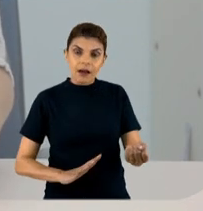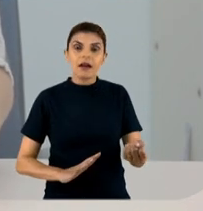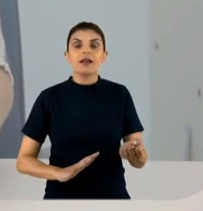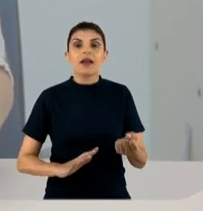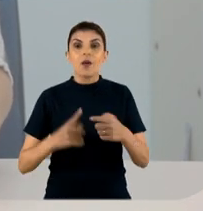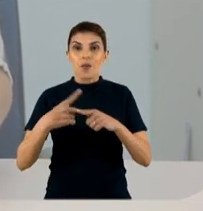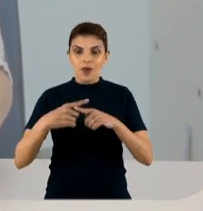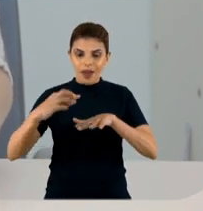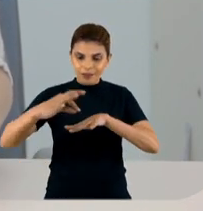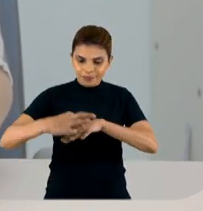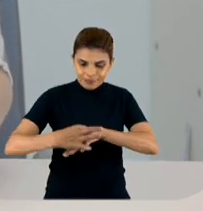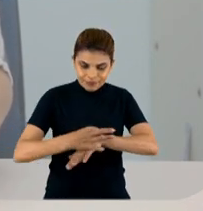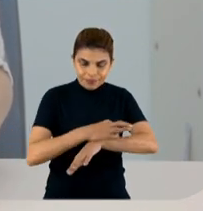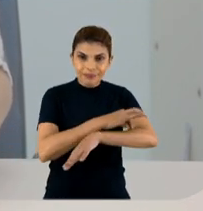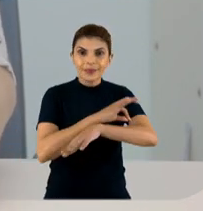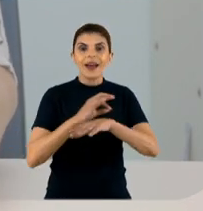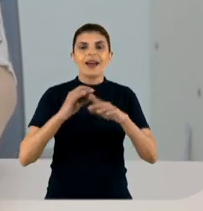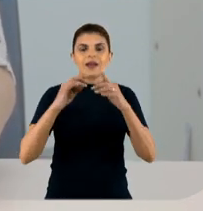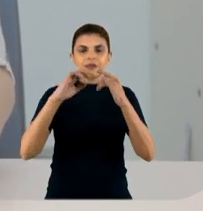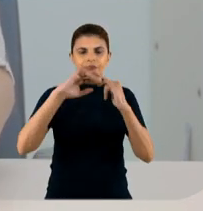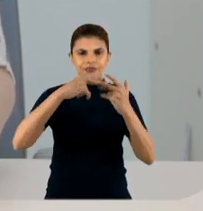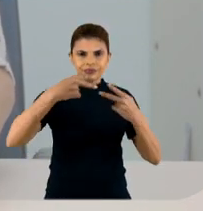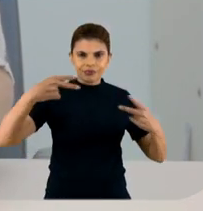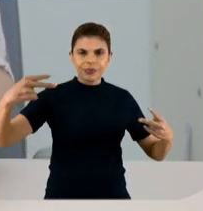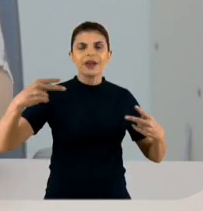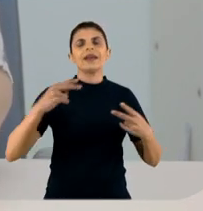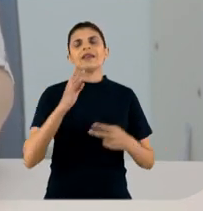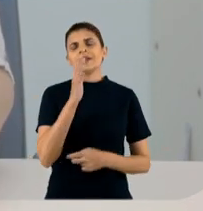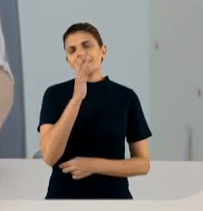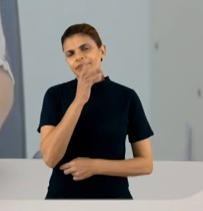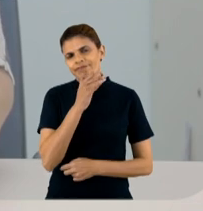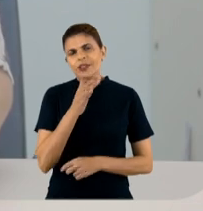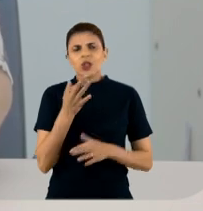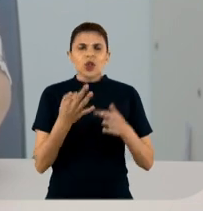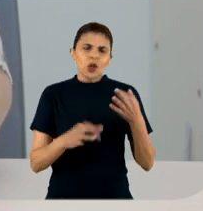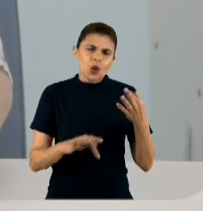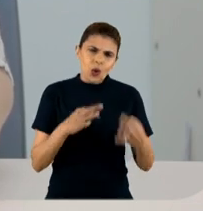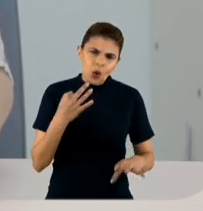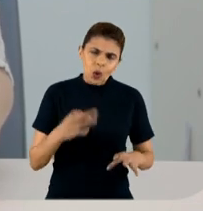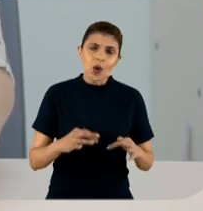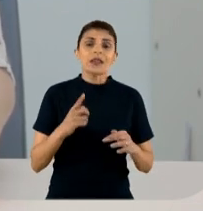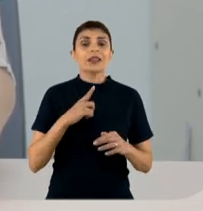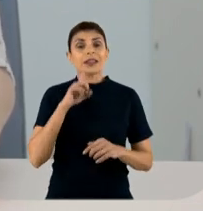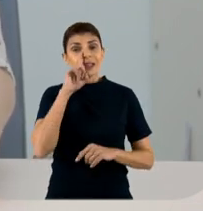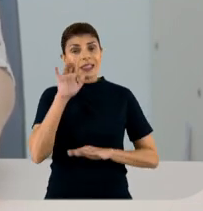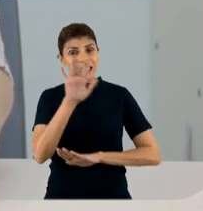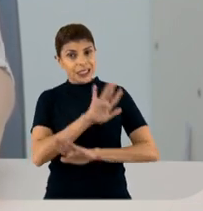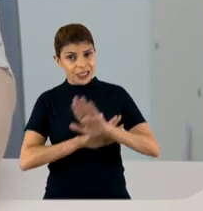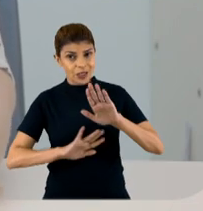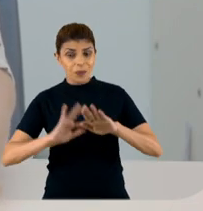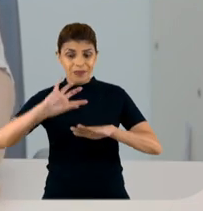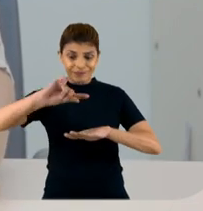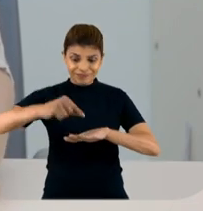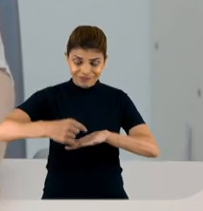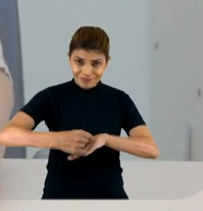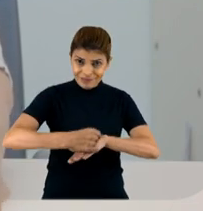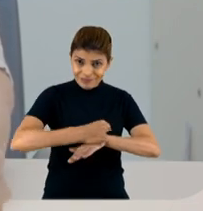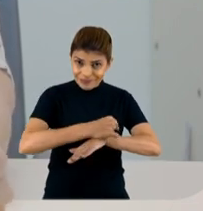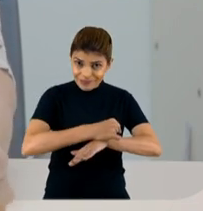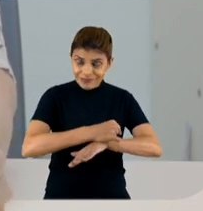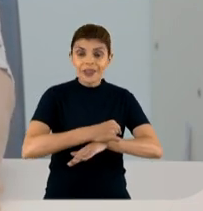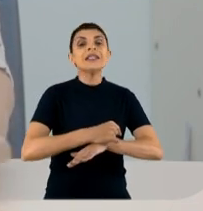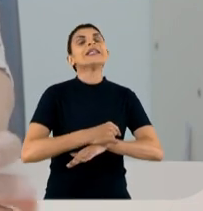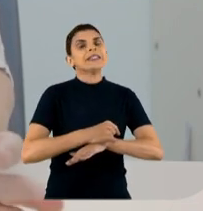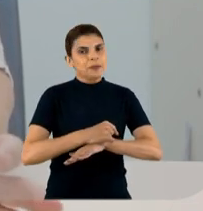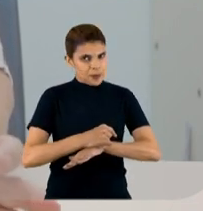a função da artéria é uma coisa dolorosa traumática que tem algum risco então coloc qual catéter para isso poder ser feito sem